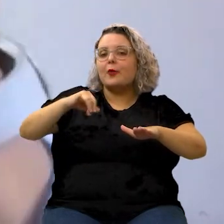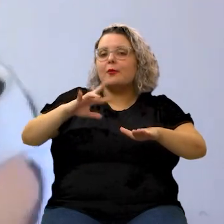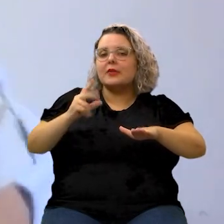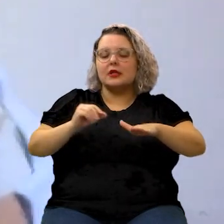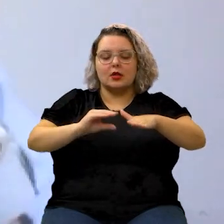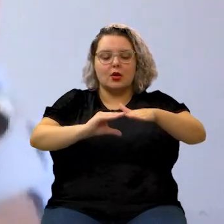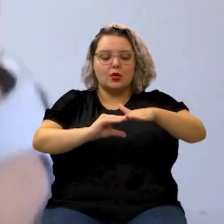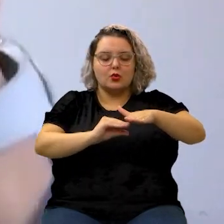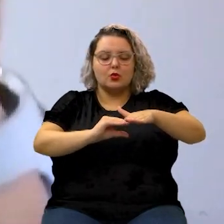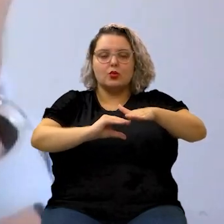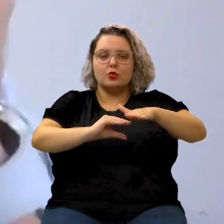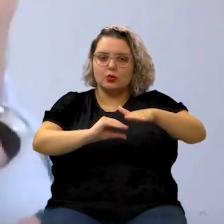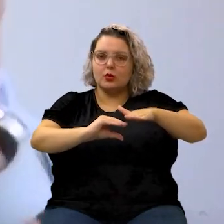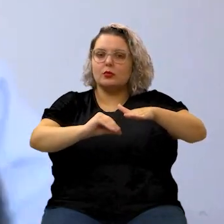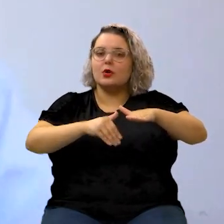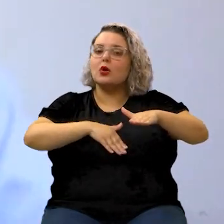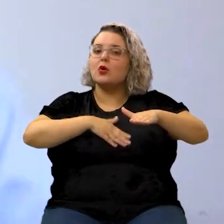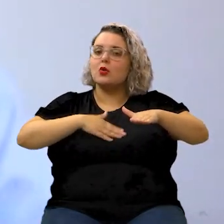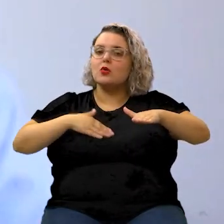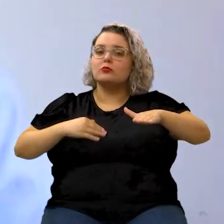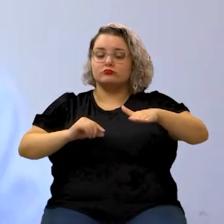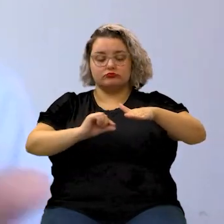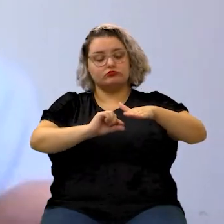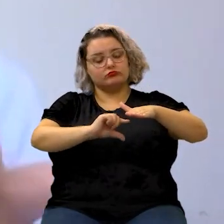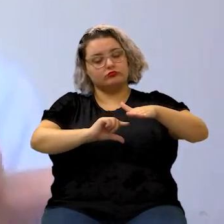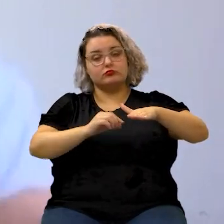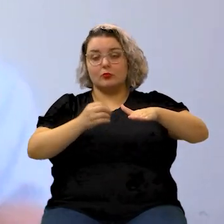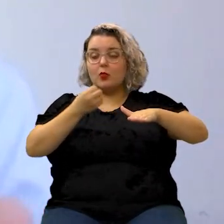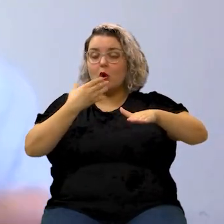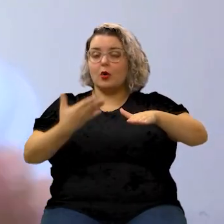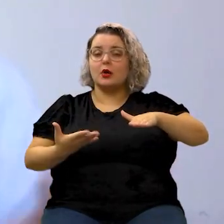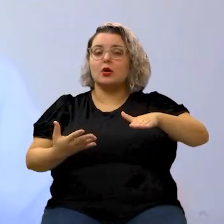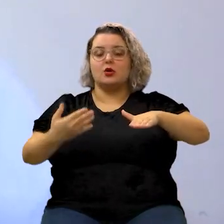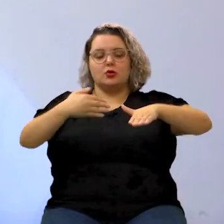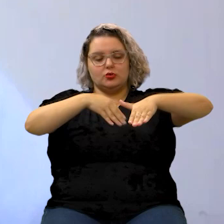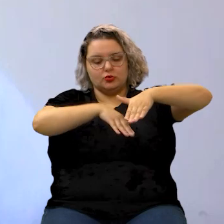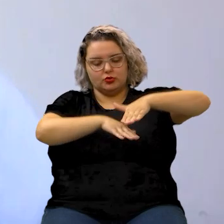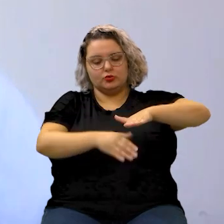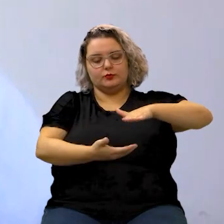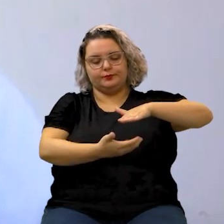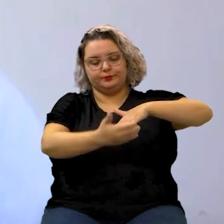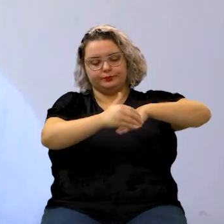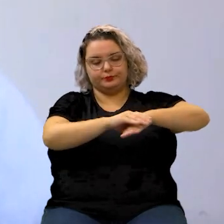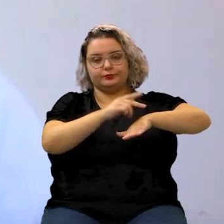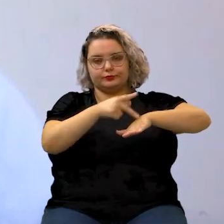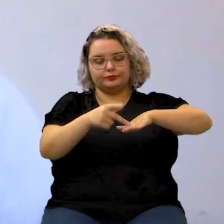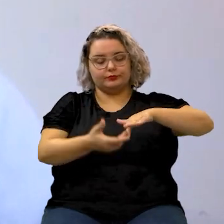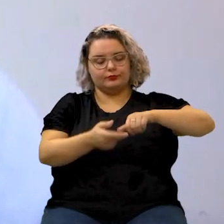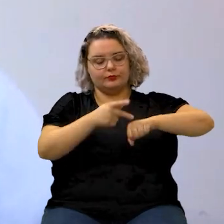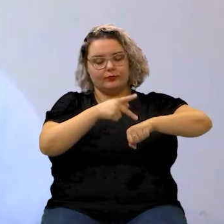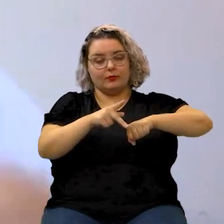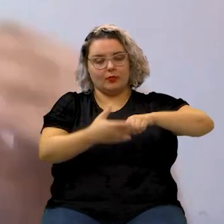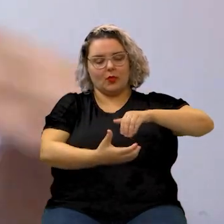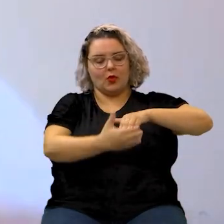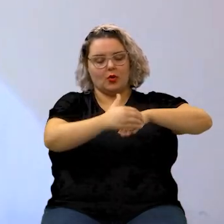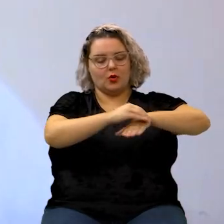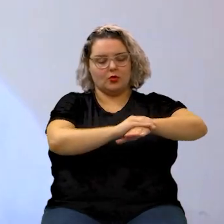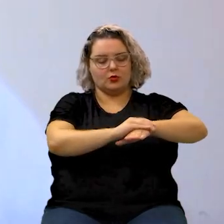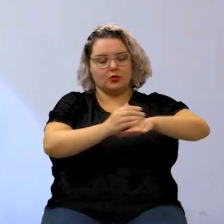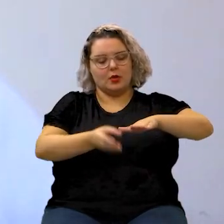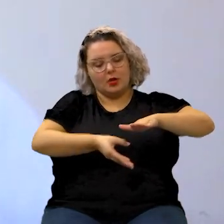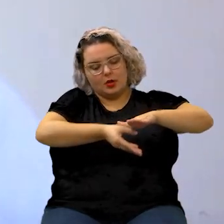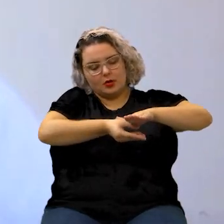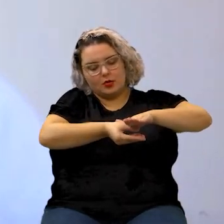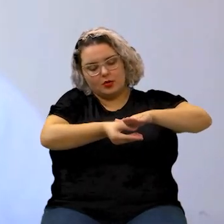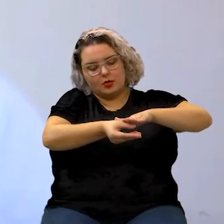seja fofinha, confortável, numa altura legal, para colocar junto com o sapato. Então, o que ele vai fazer? Ele vai dar um conforto